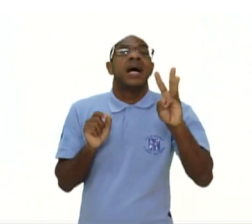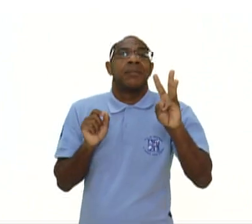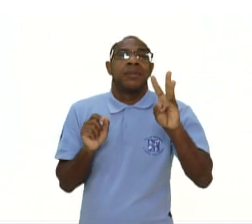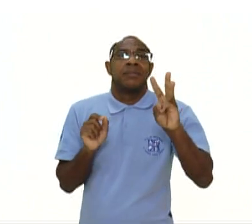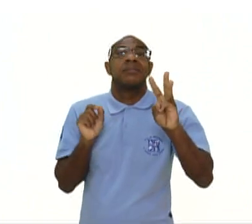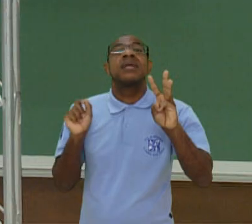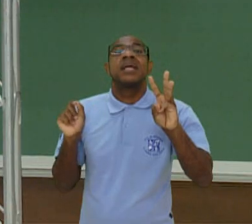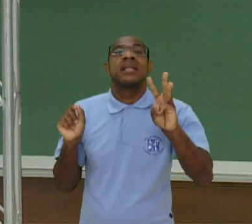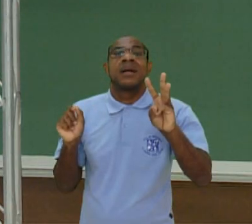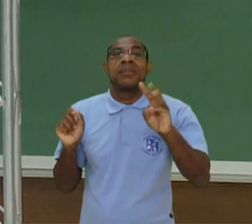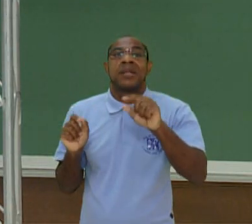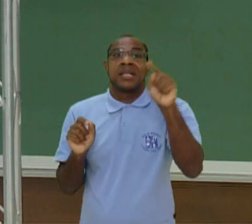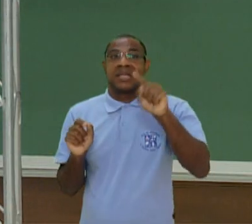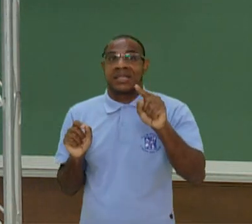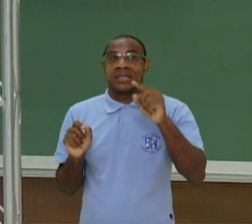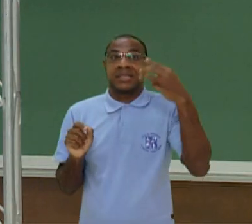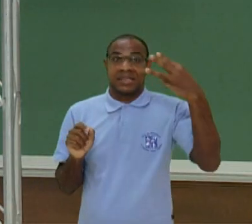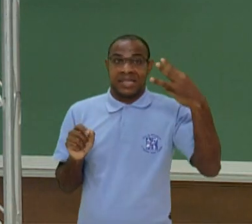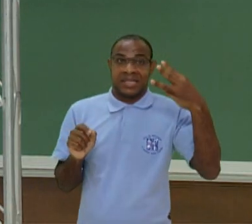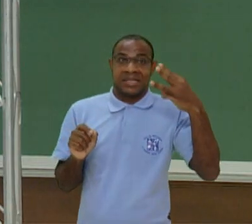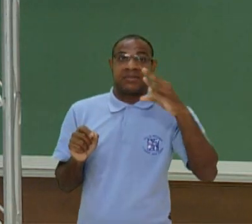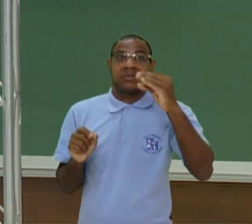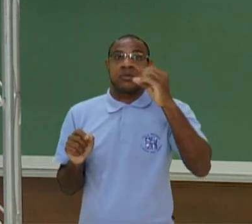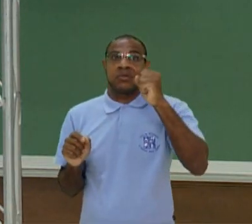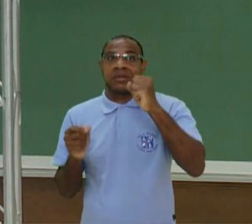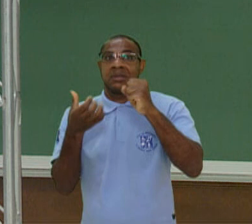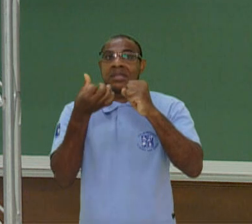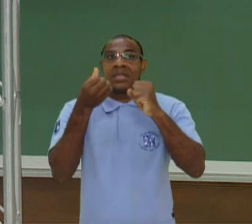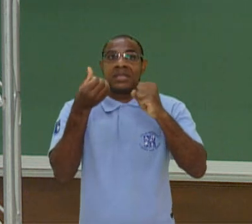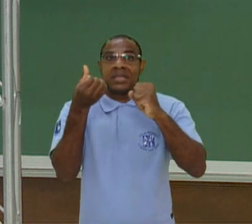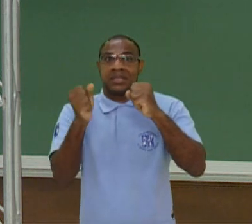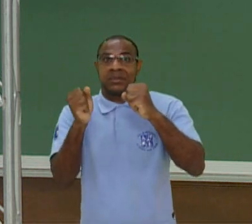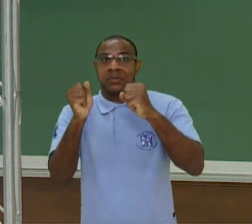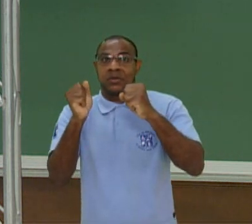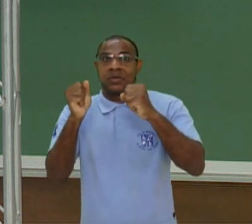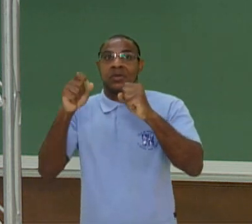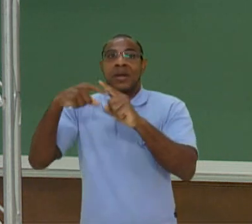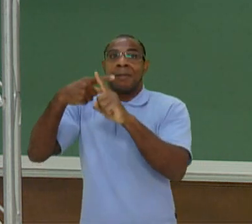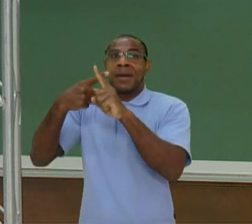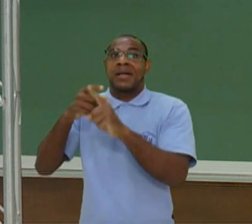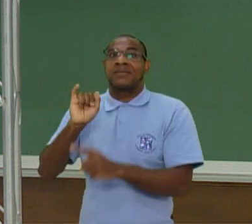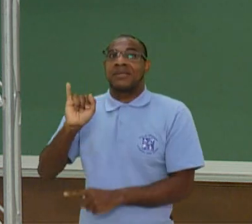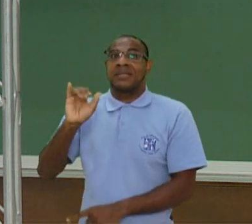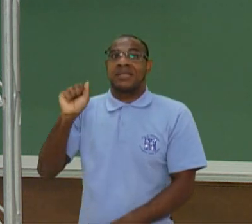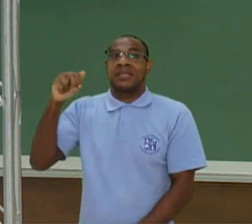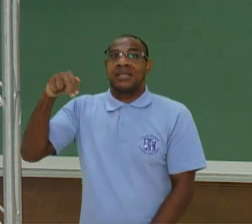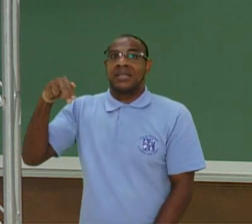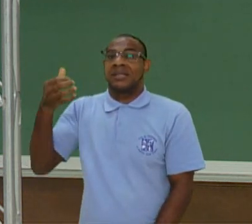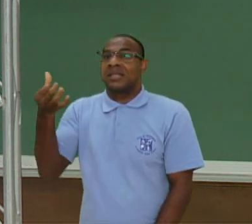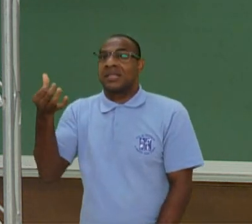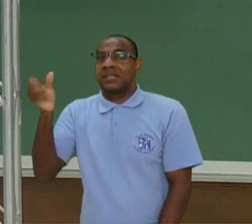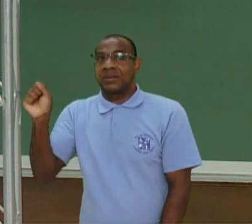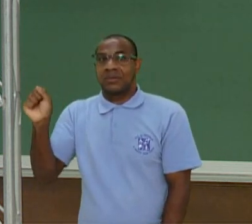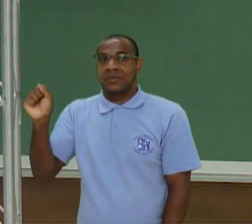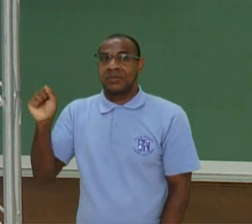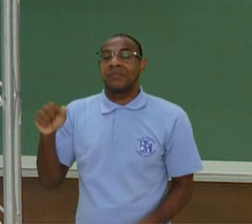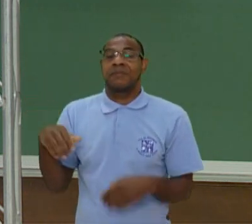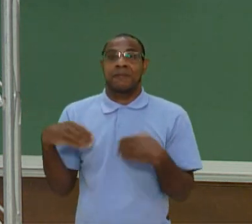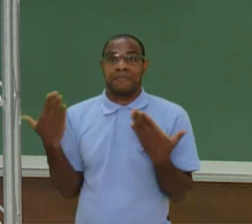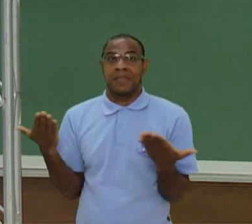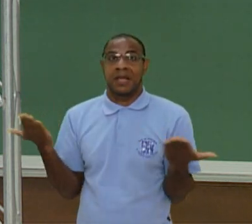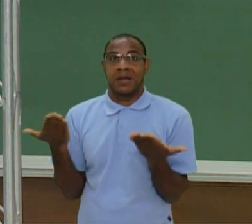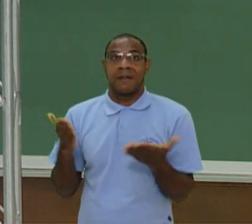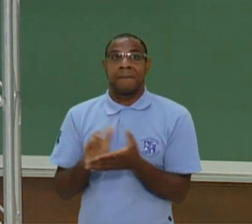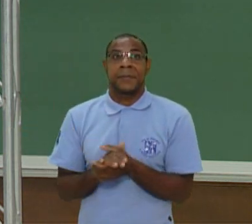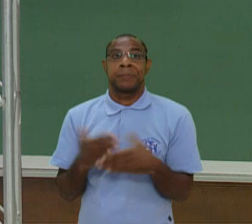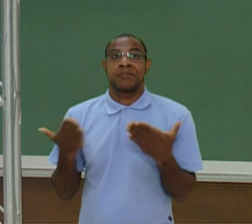seguinte: o produto desses complexos é o produto do seu módulo vezes